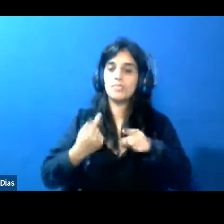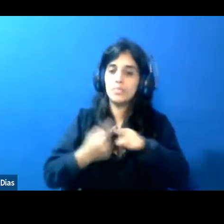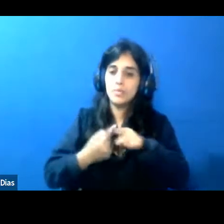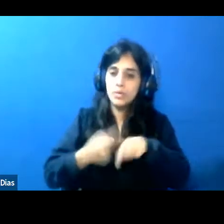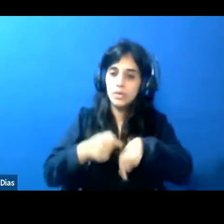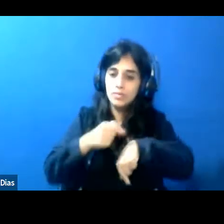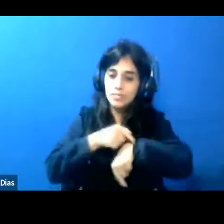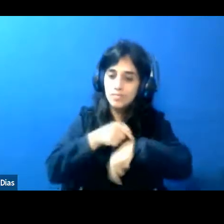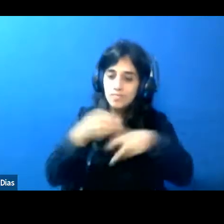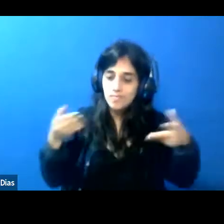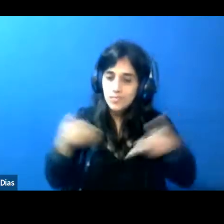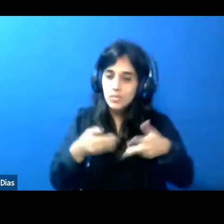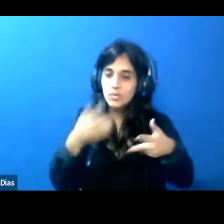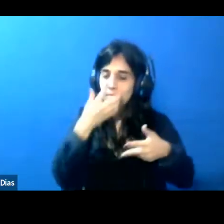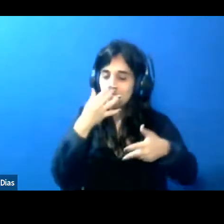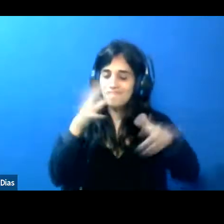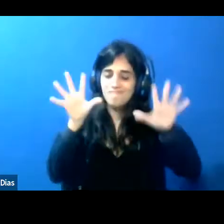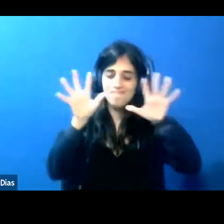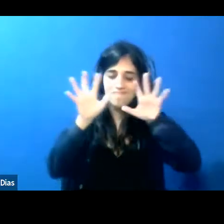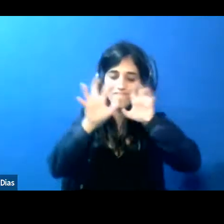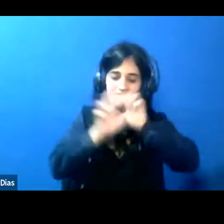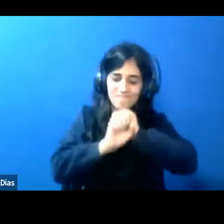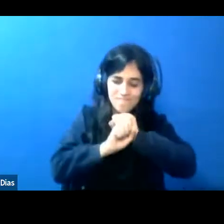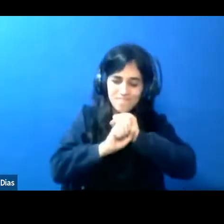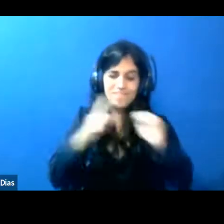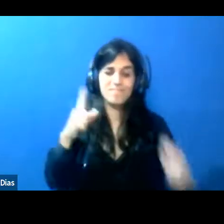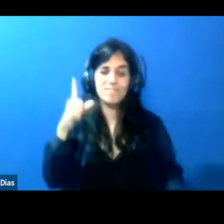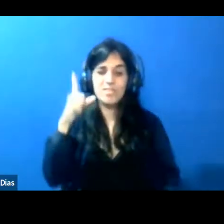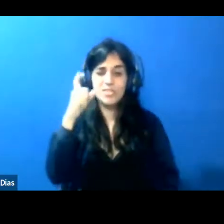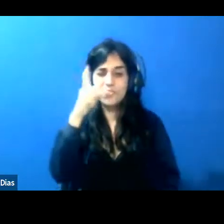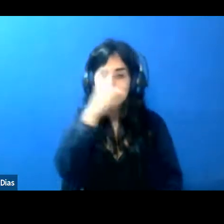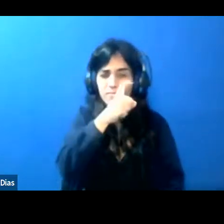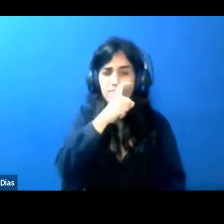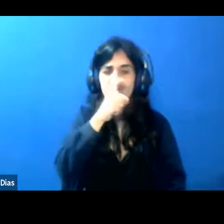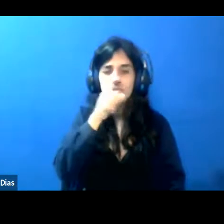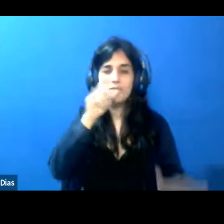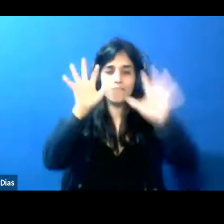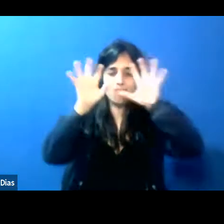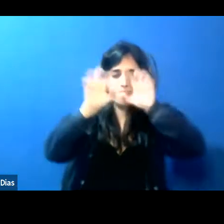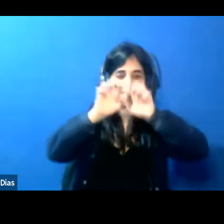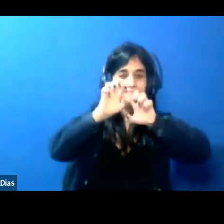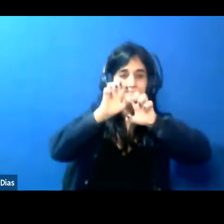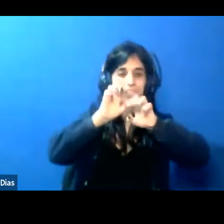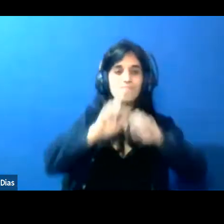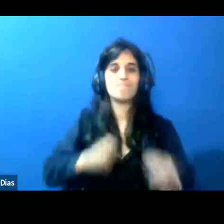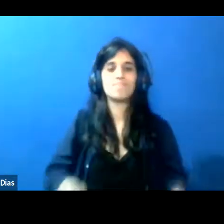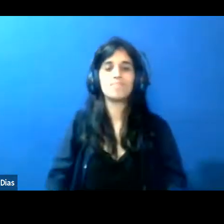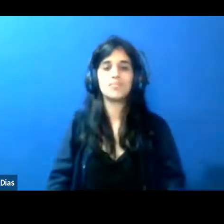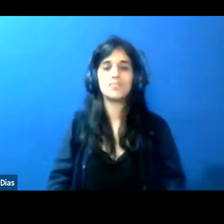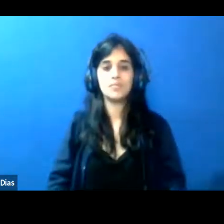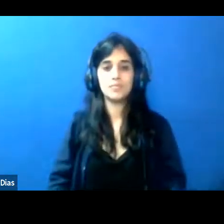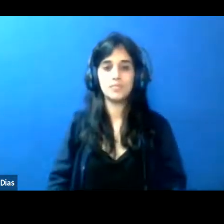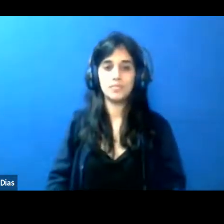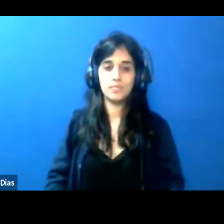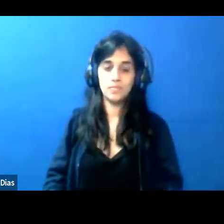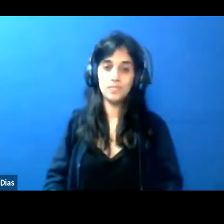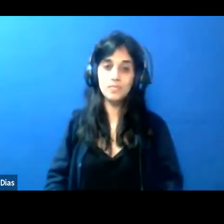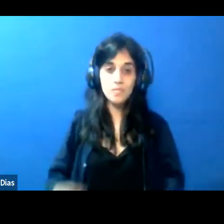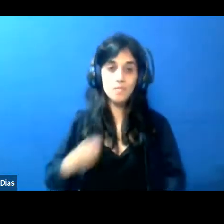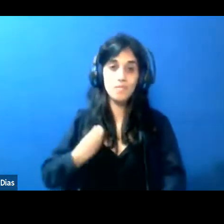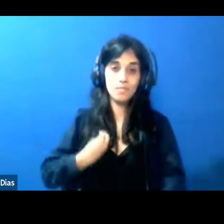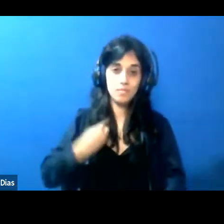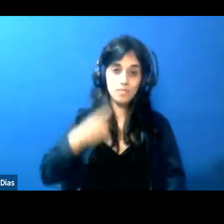tão obscuro, né, é um momento escuro que nós estamos passando. Bom, eu moro aqui na terra indígena Morro